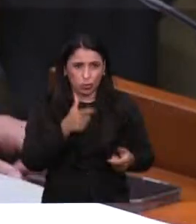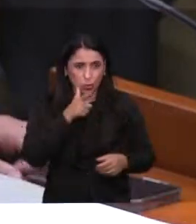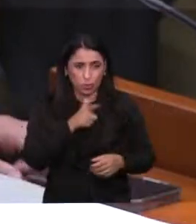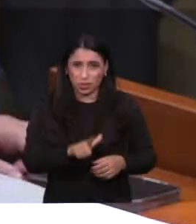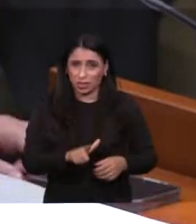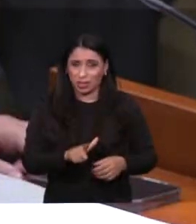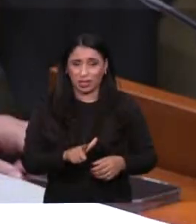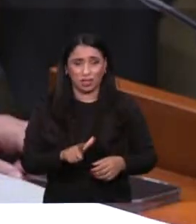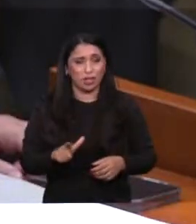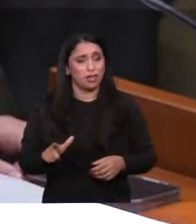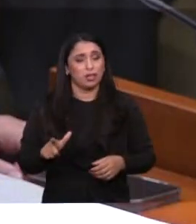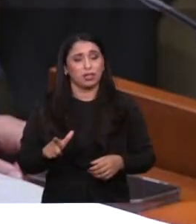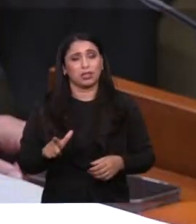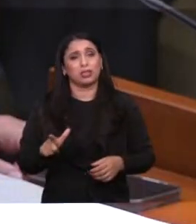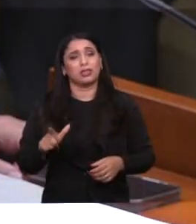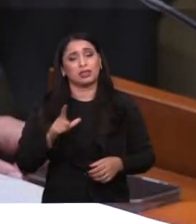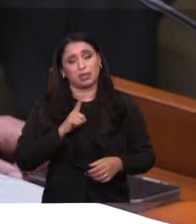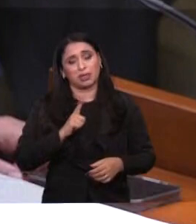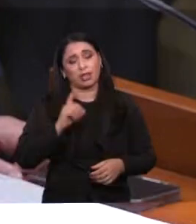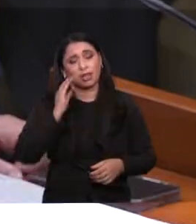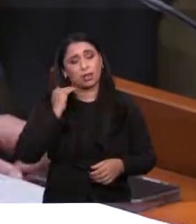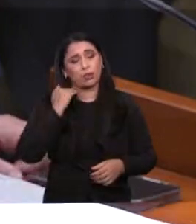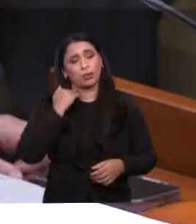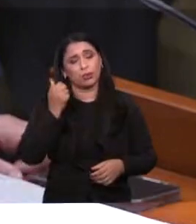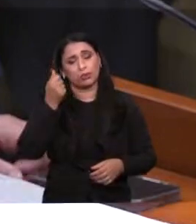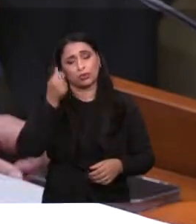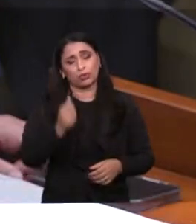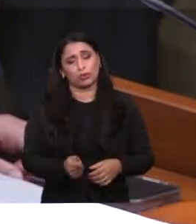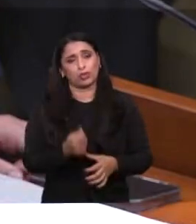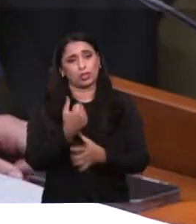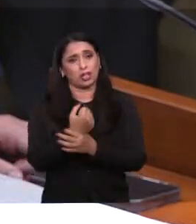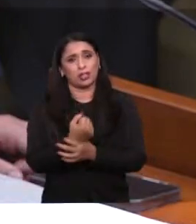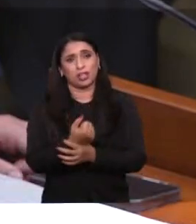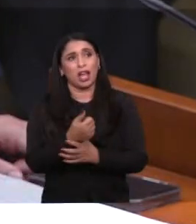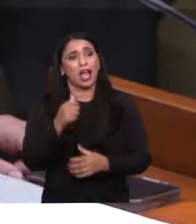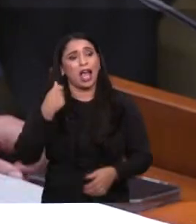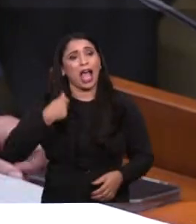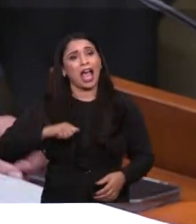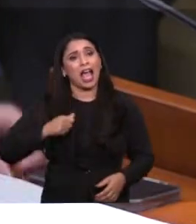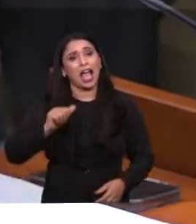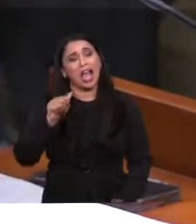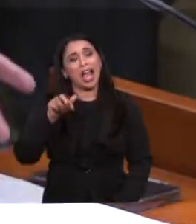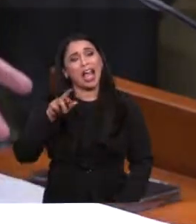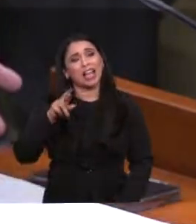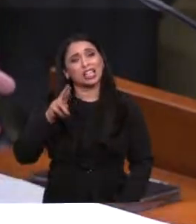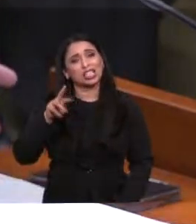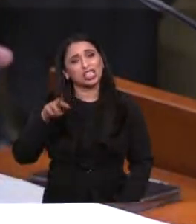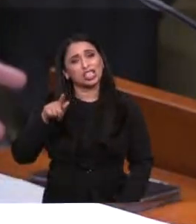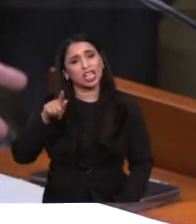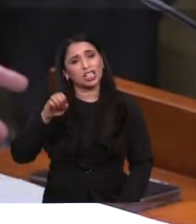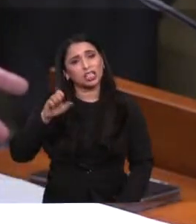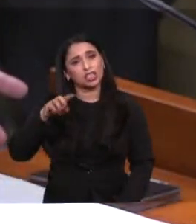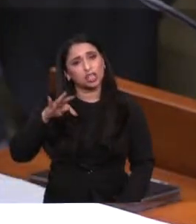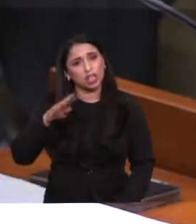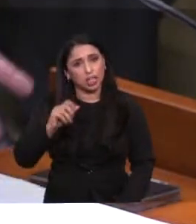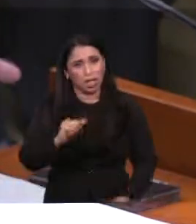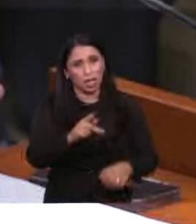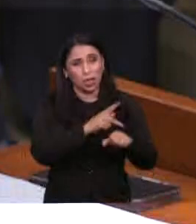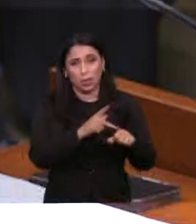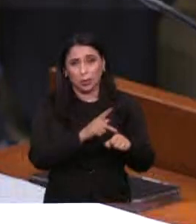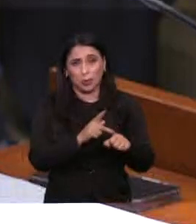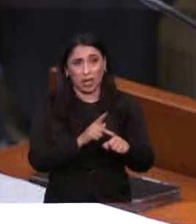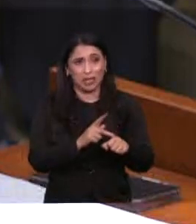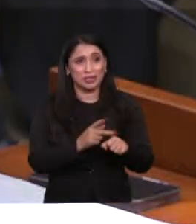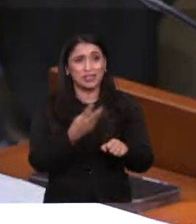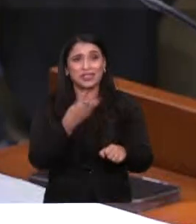novo a Argentina, que está há 30 anos implementando. Então, vamos implementar o juiz das garantias?